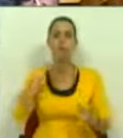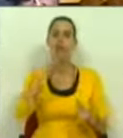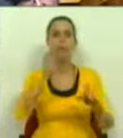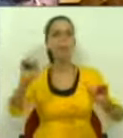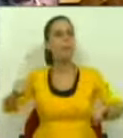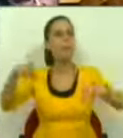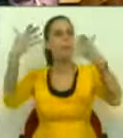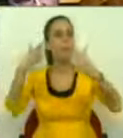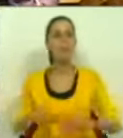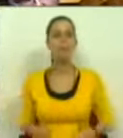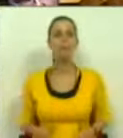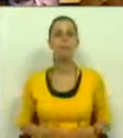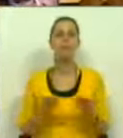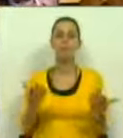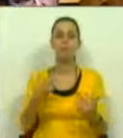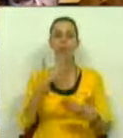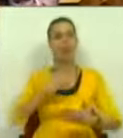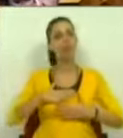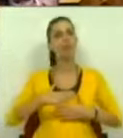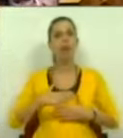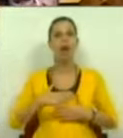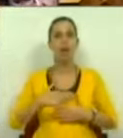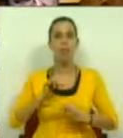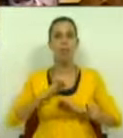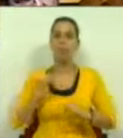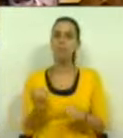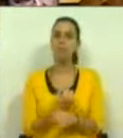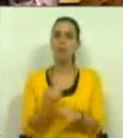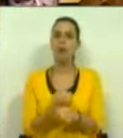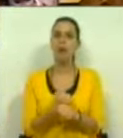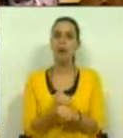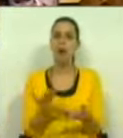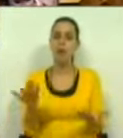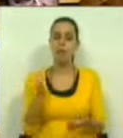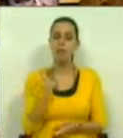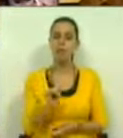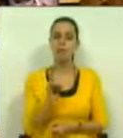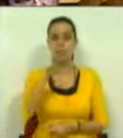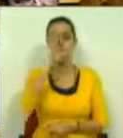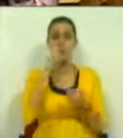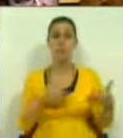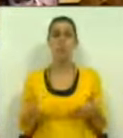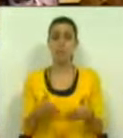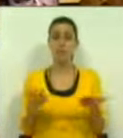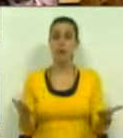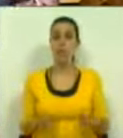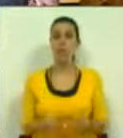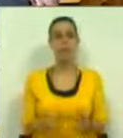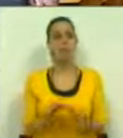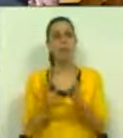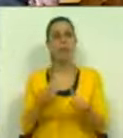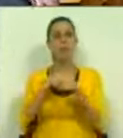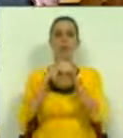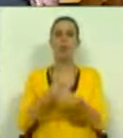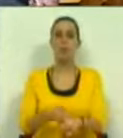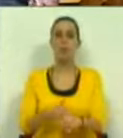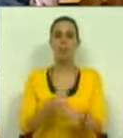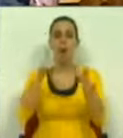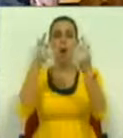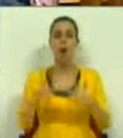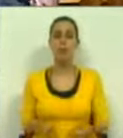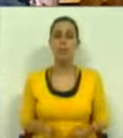no início, que nos movem no nosso trabalho e na sua governação, como cumprir